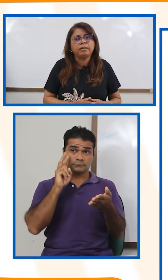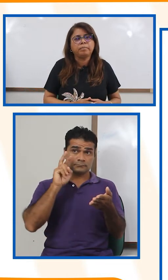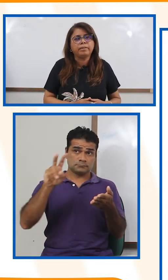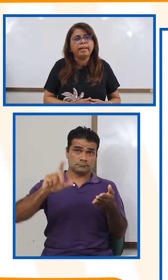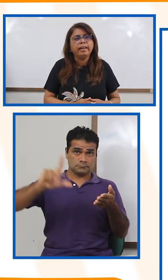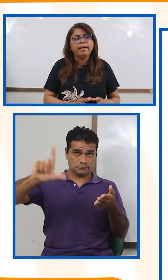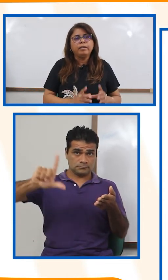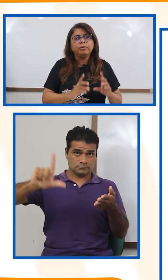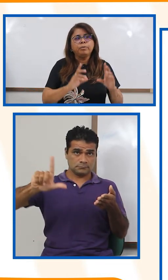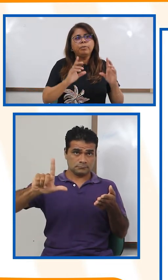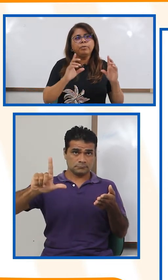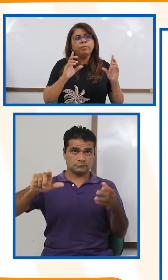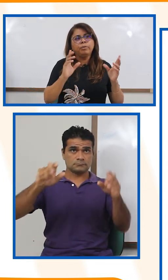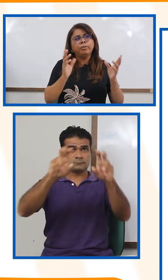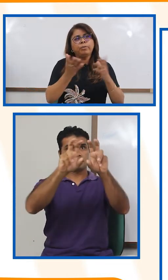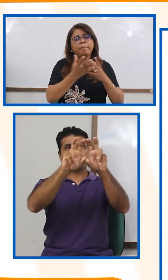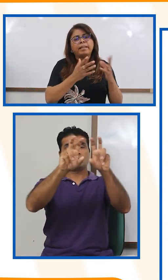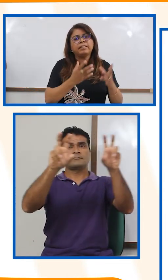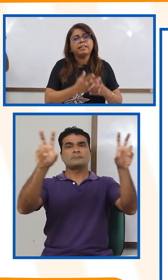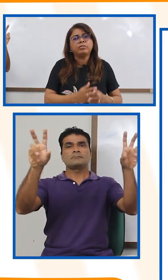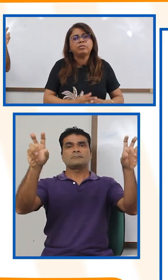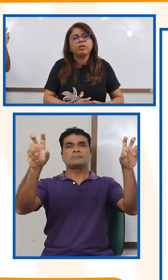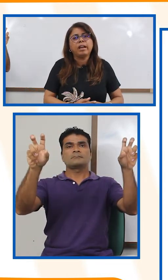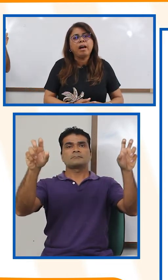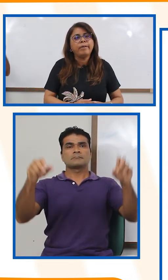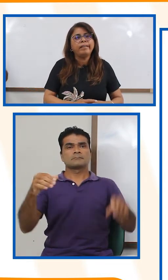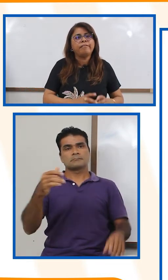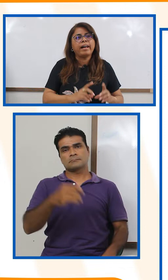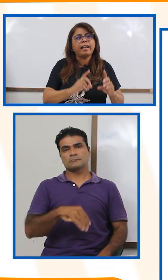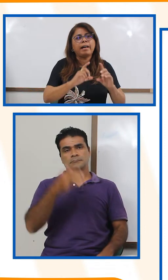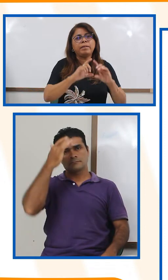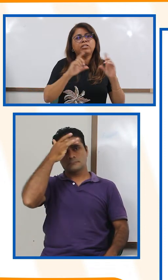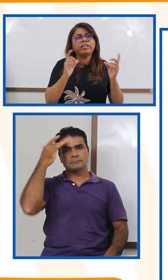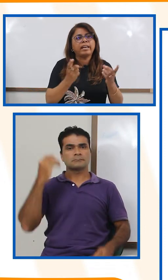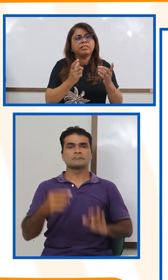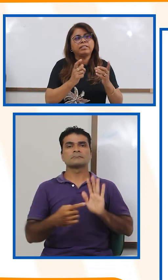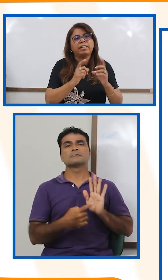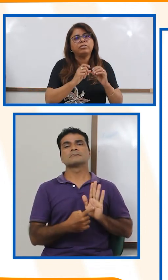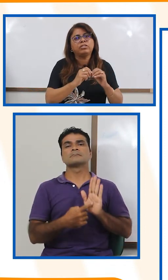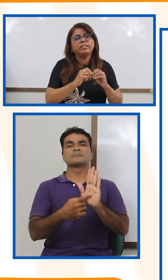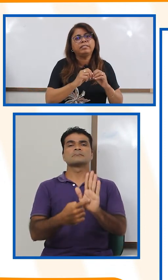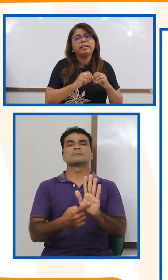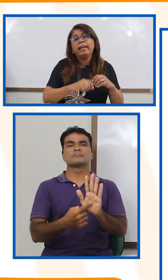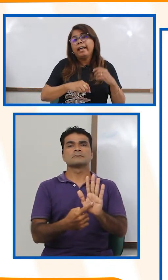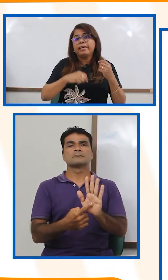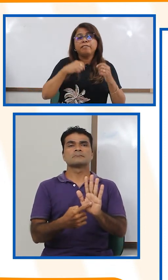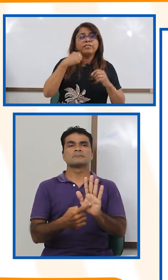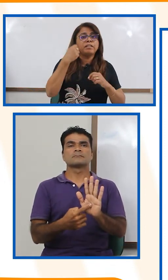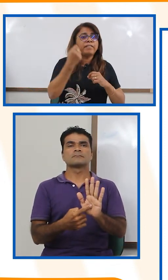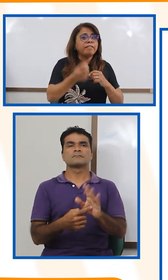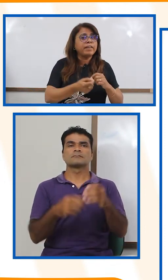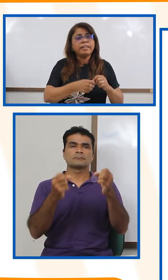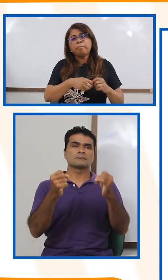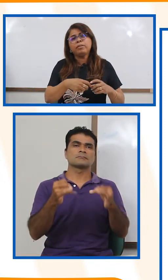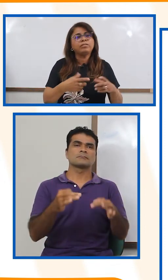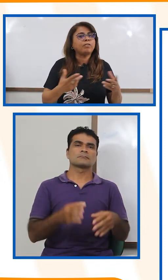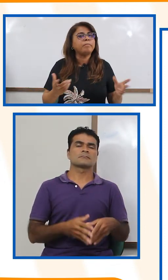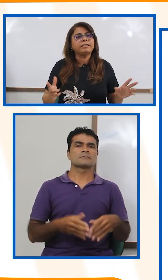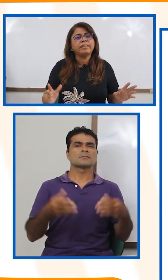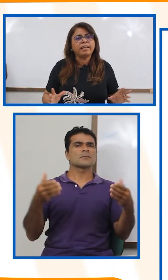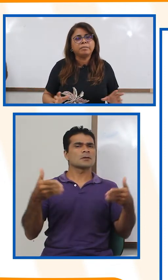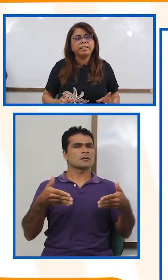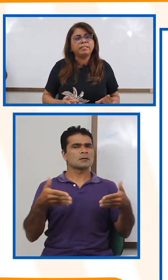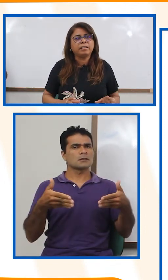por exemplo, né? O apresentador do jornal, ele fala a manchete da notícia que você vai ver depois